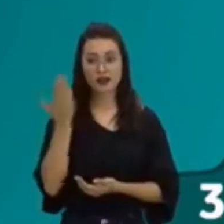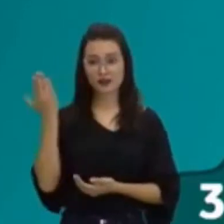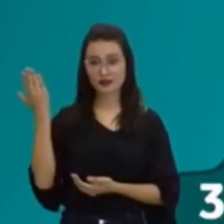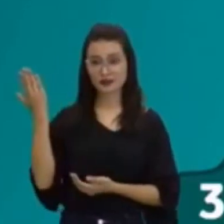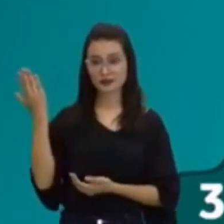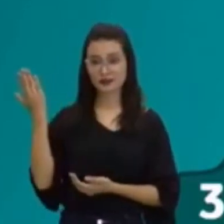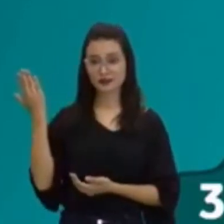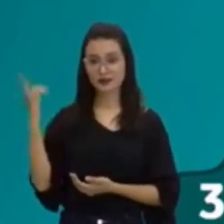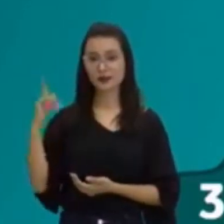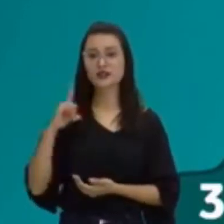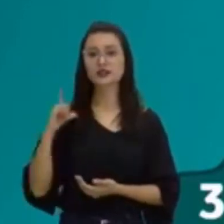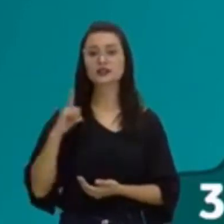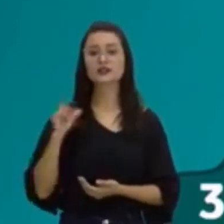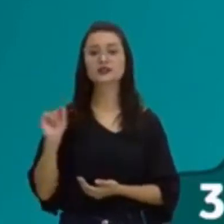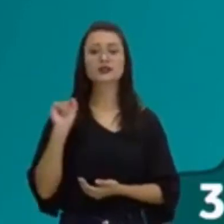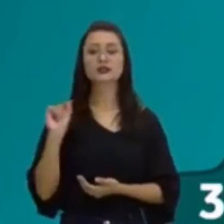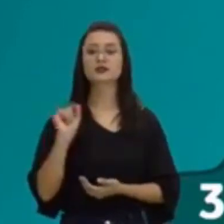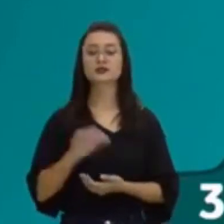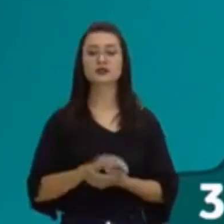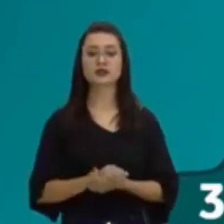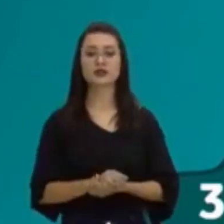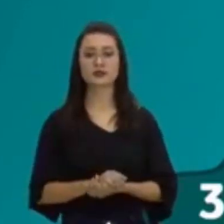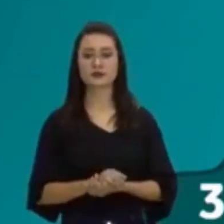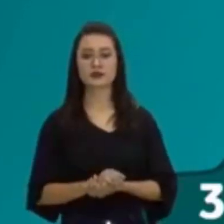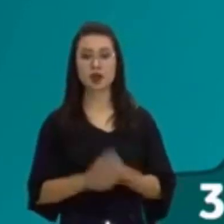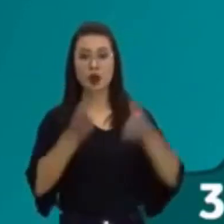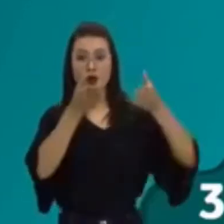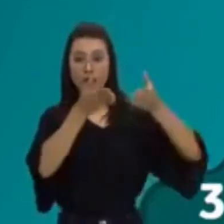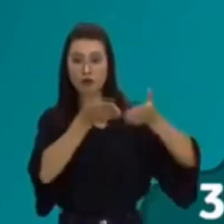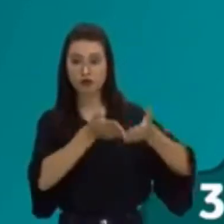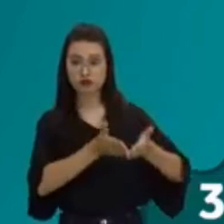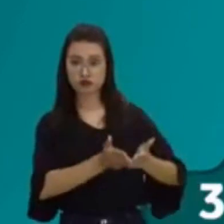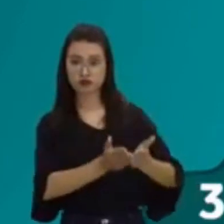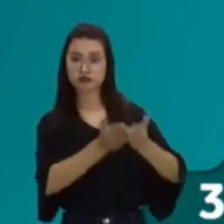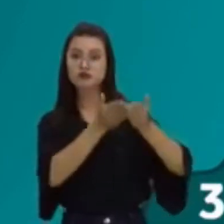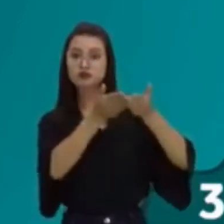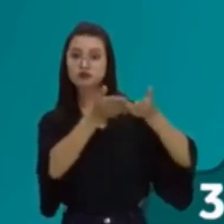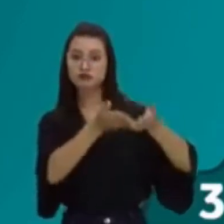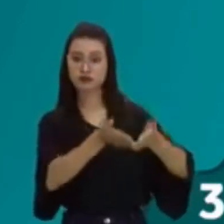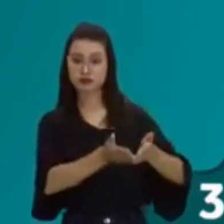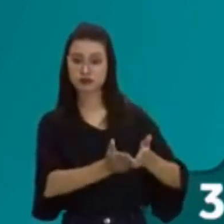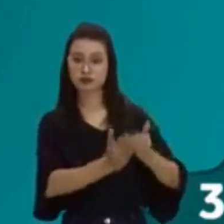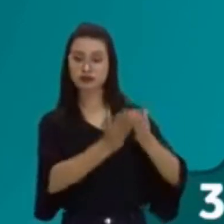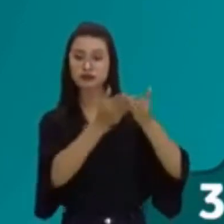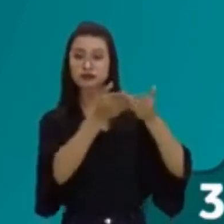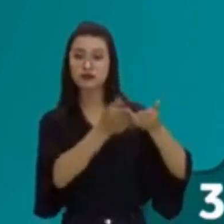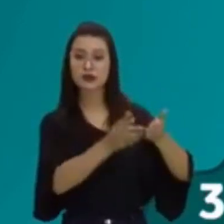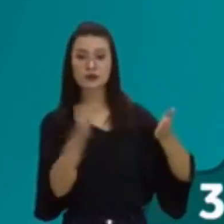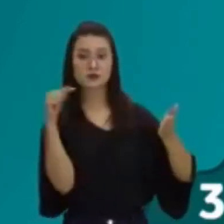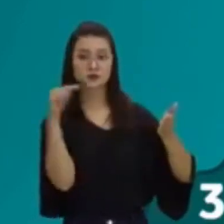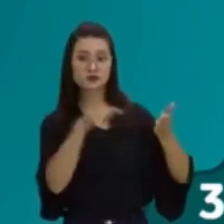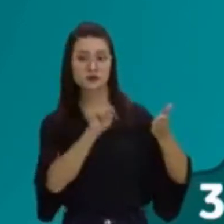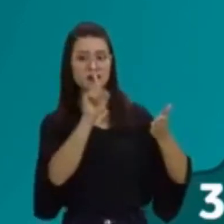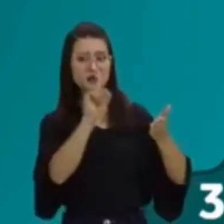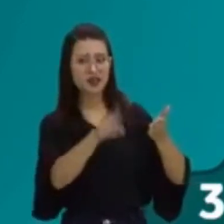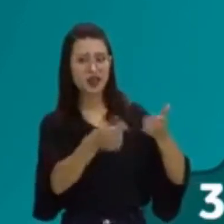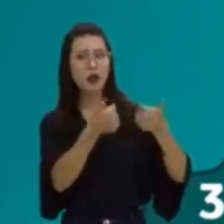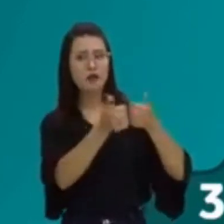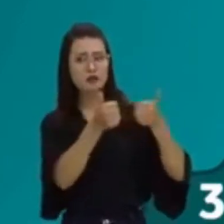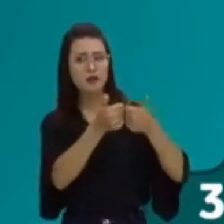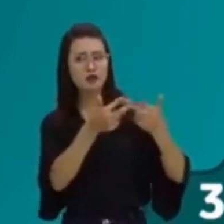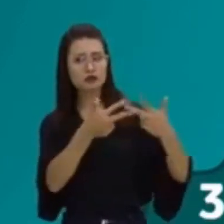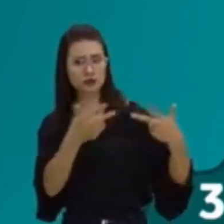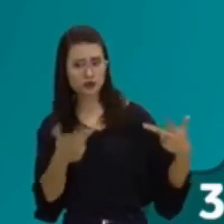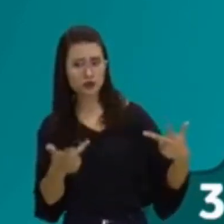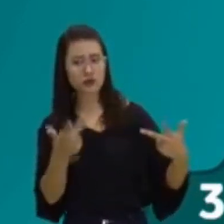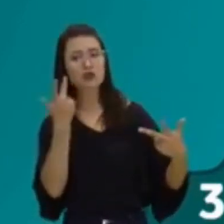aí que nós temos uma embarcação, que é um veículo muito